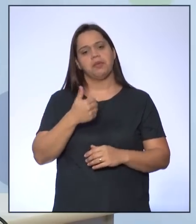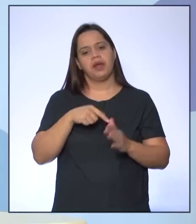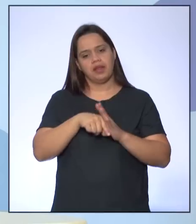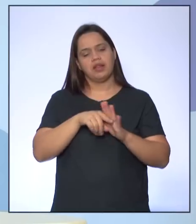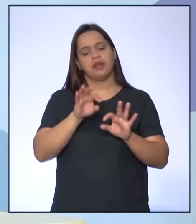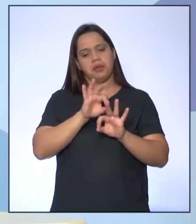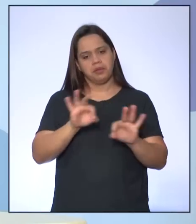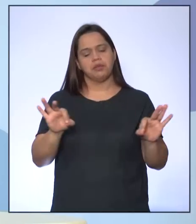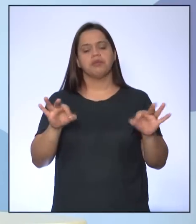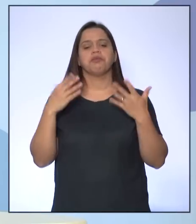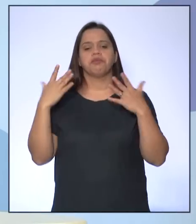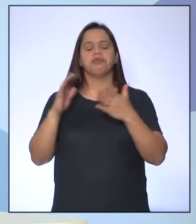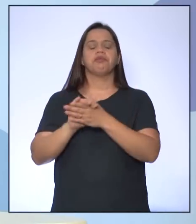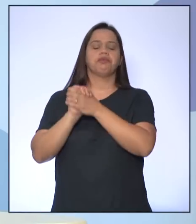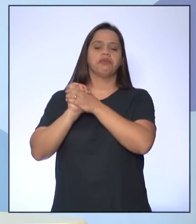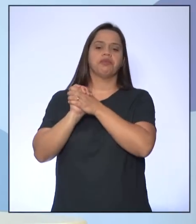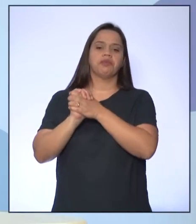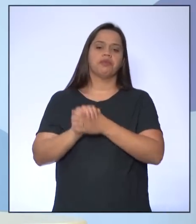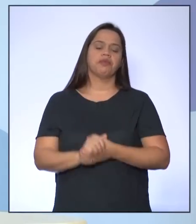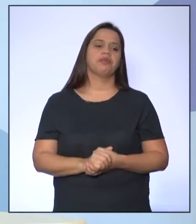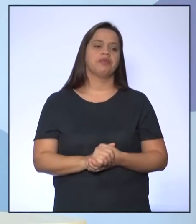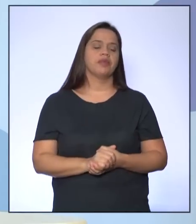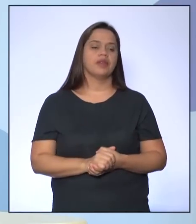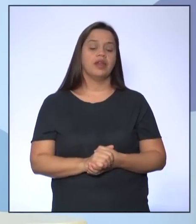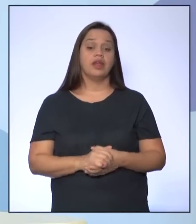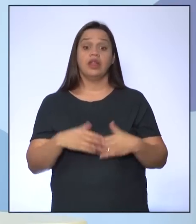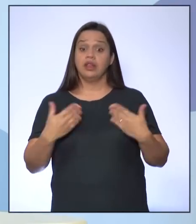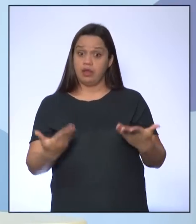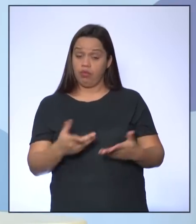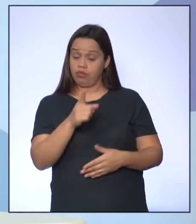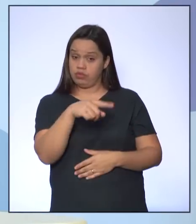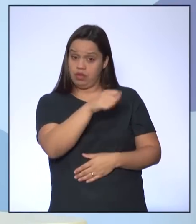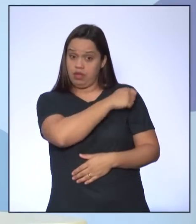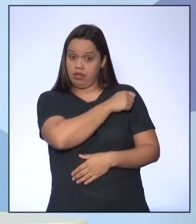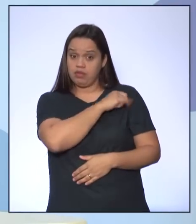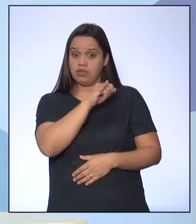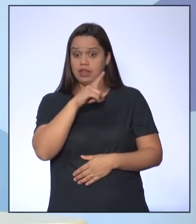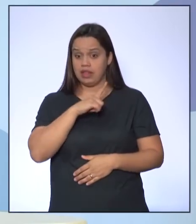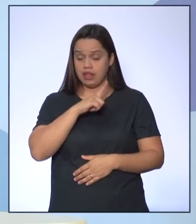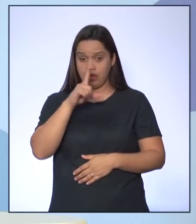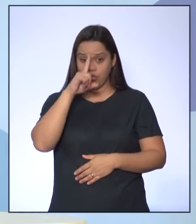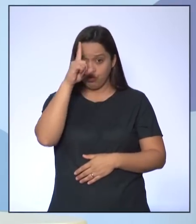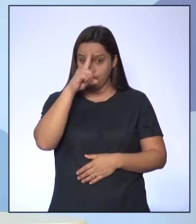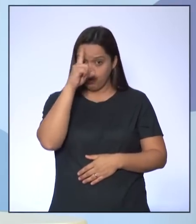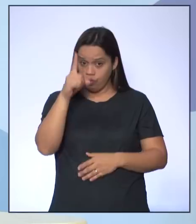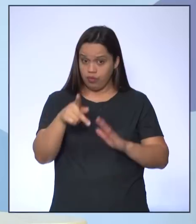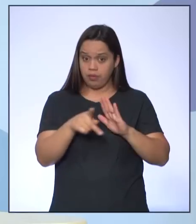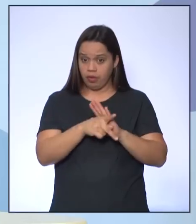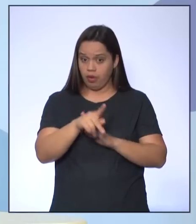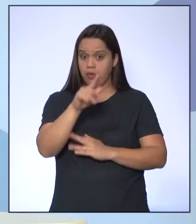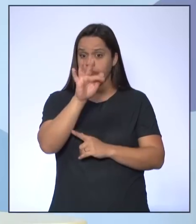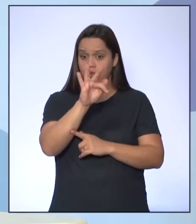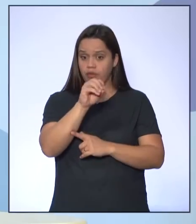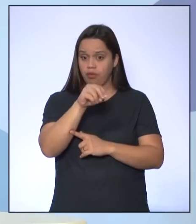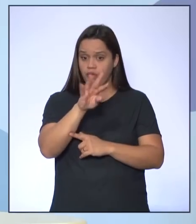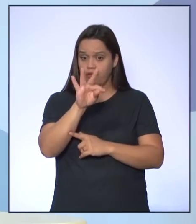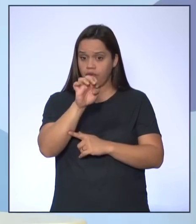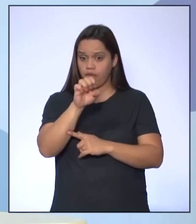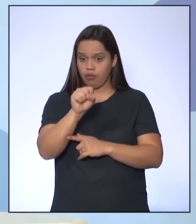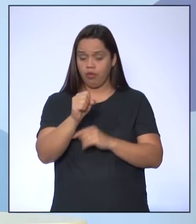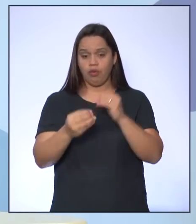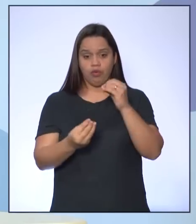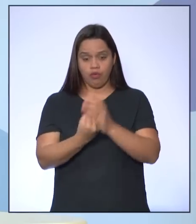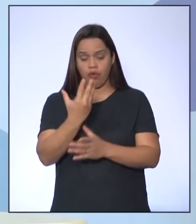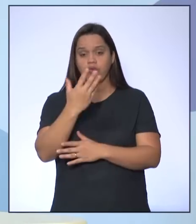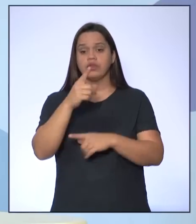certo, Janaína? Ótimo, certíssimo. Então, assim, se tiver alguma dúvida sobre fontes materiais, é só interagir no chat, a gente vai